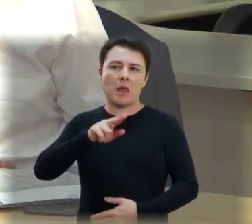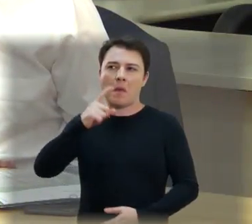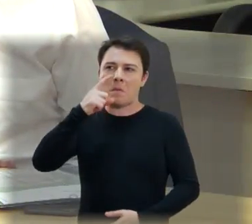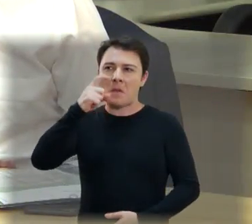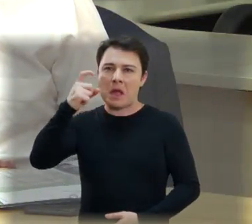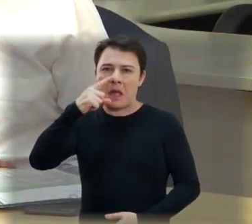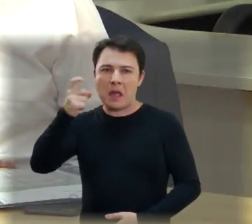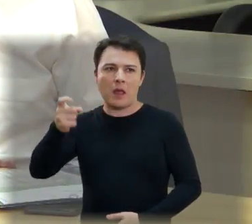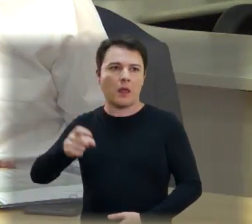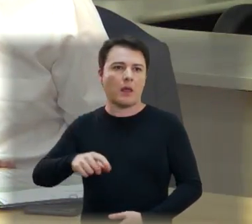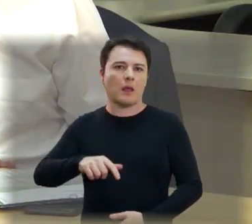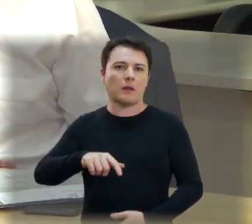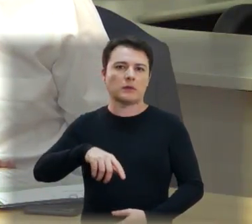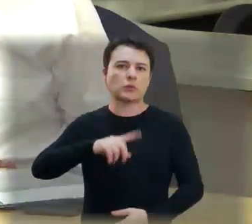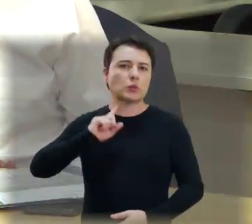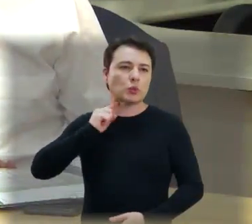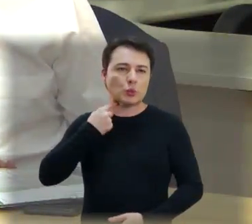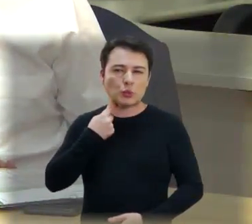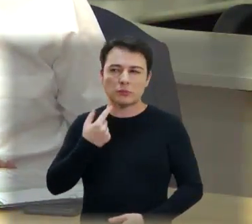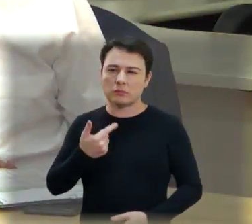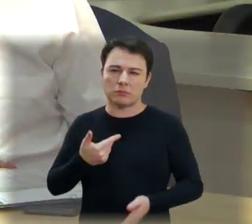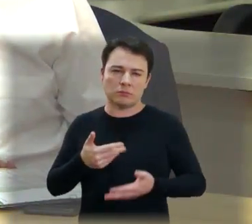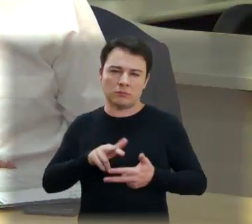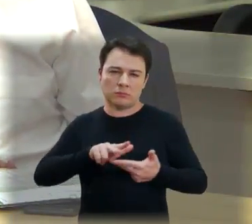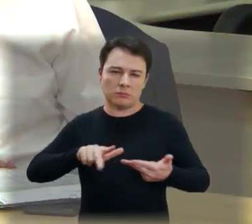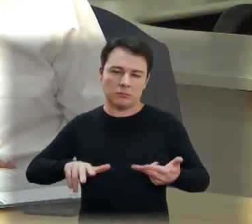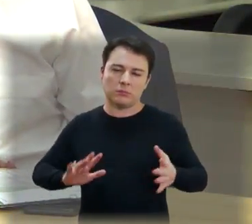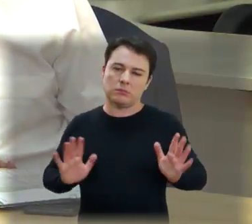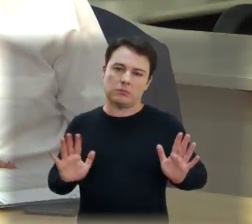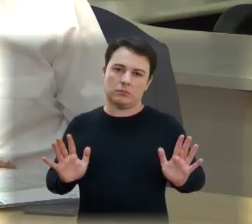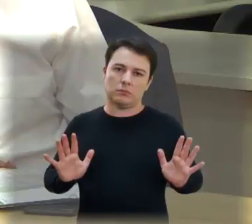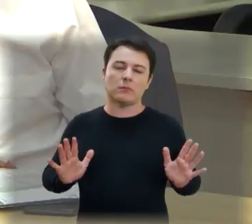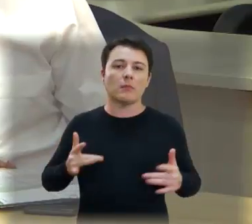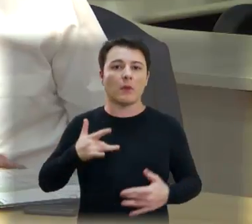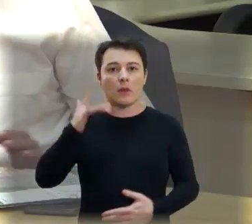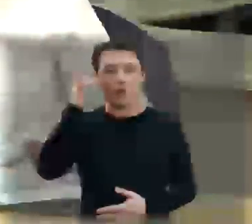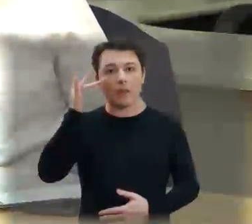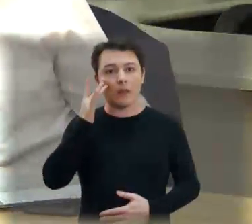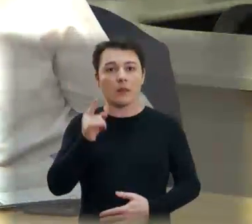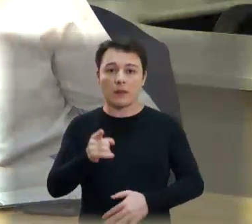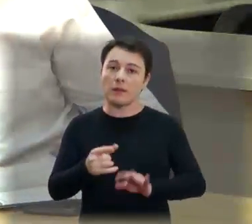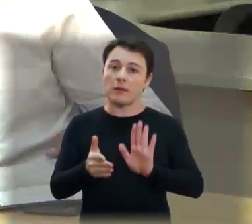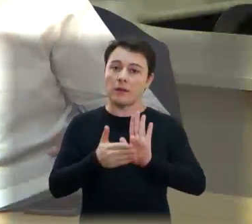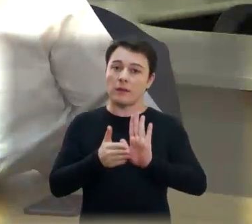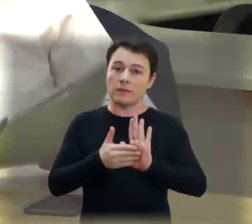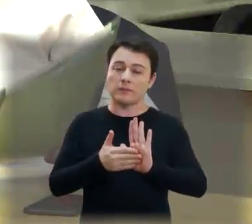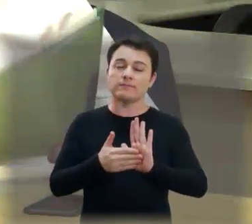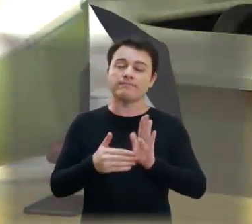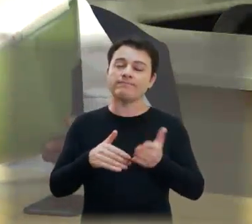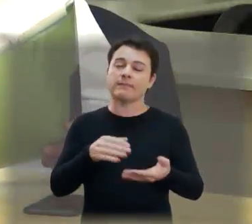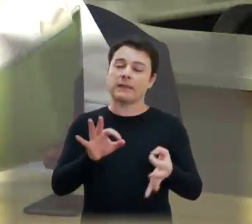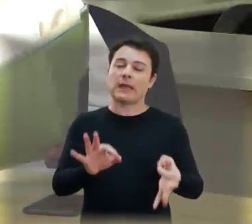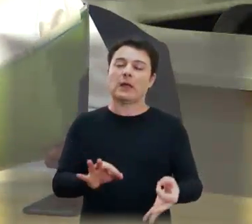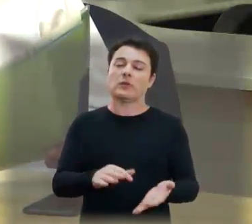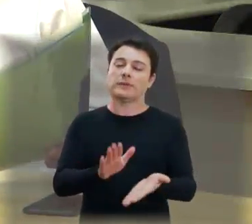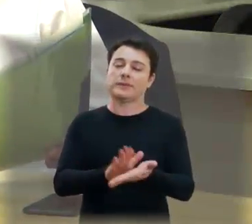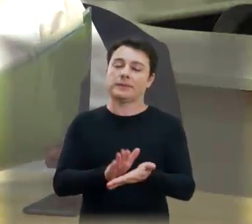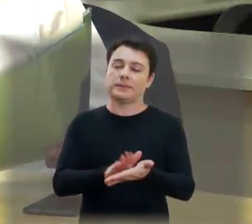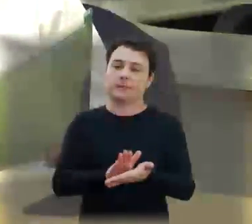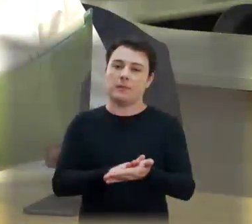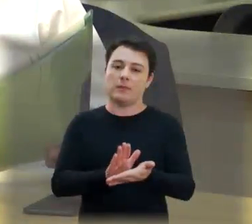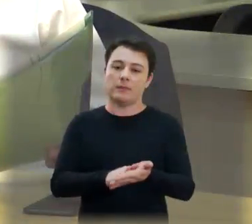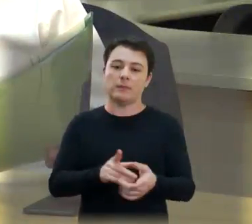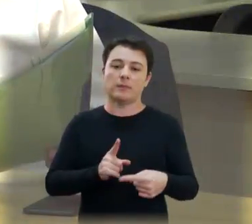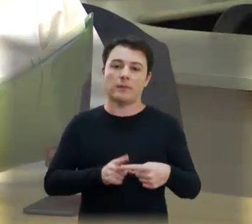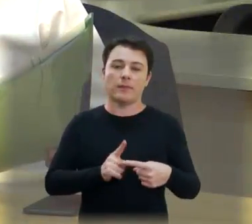cheiro, sujeiras, etc. e tal. Eu acho que está de parabéns o envio desse projeto. É o